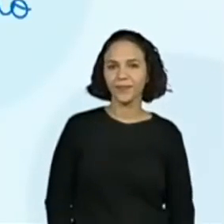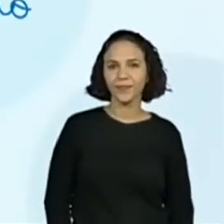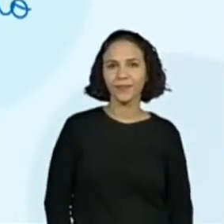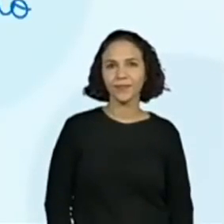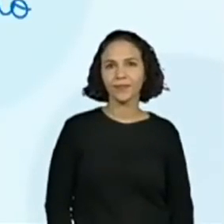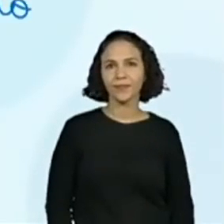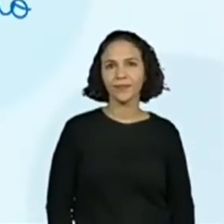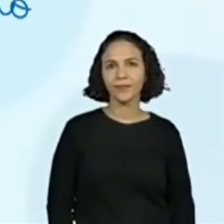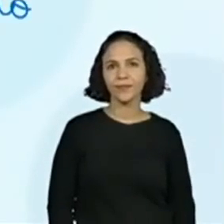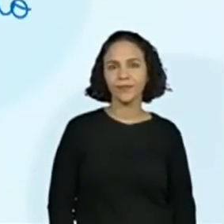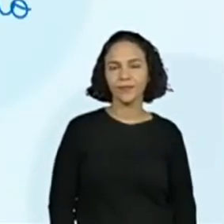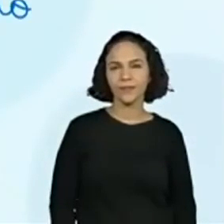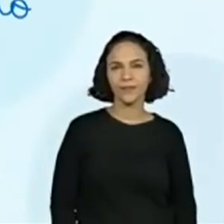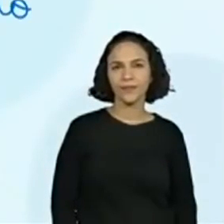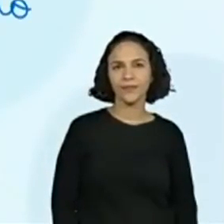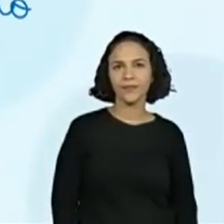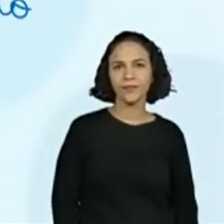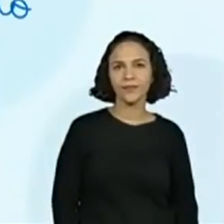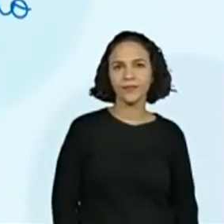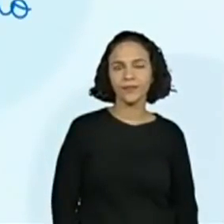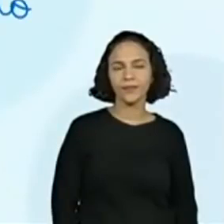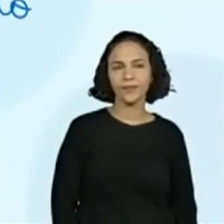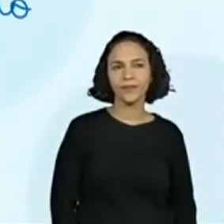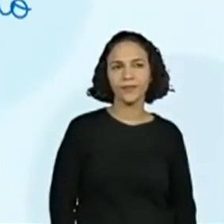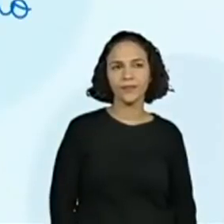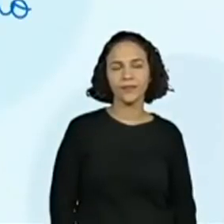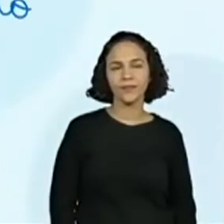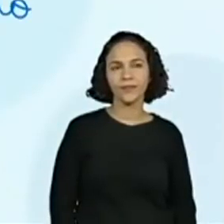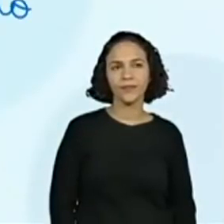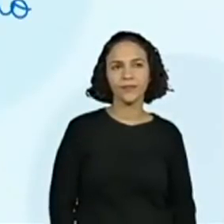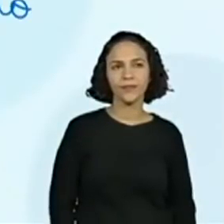envolvia aquele lago.